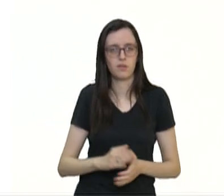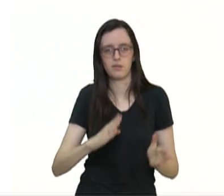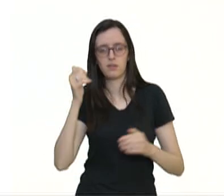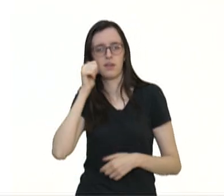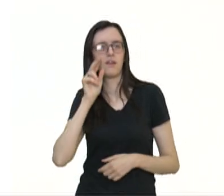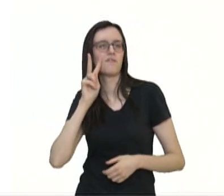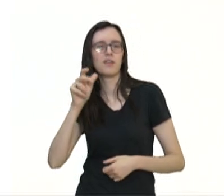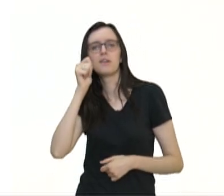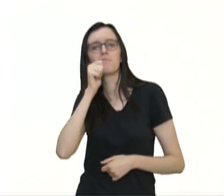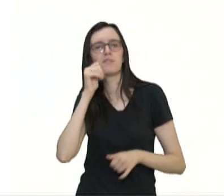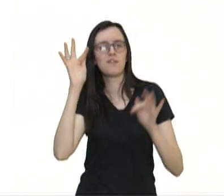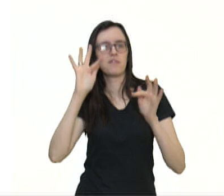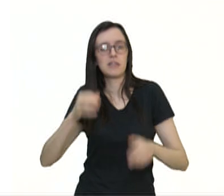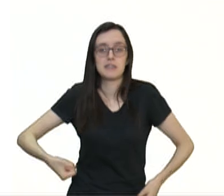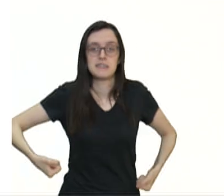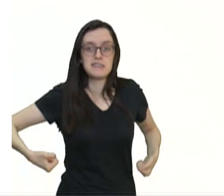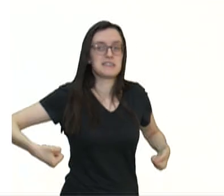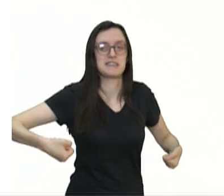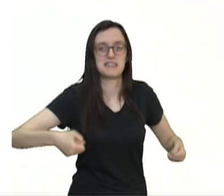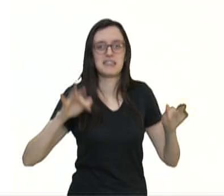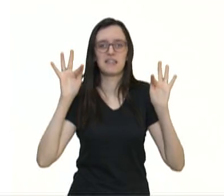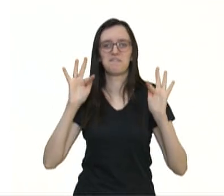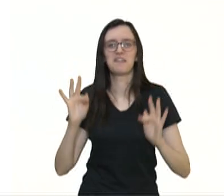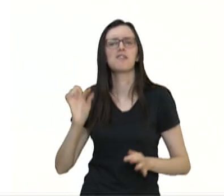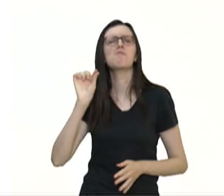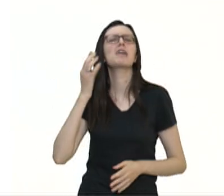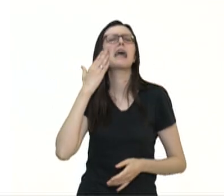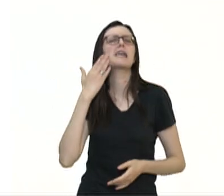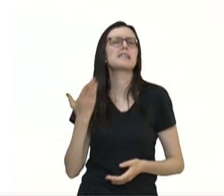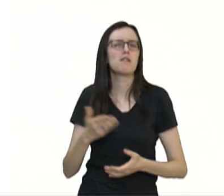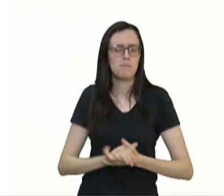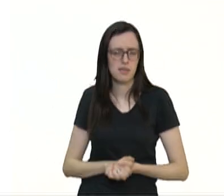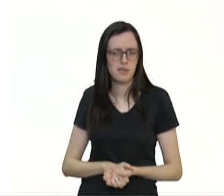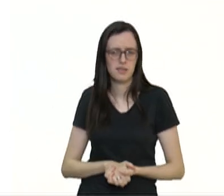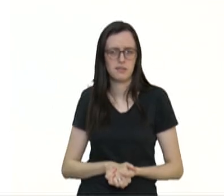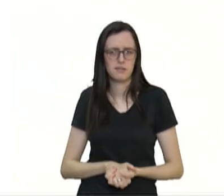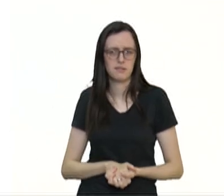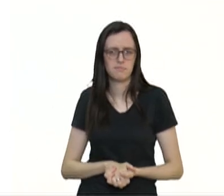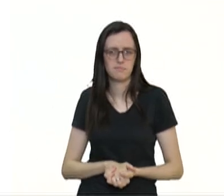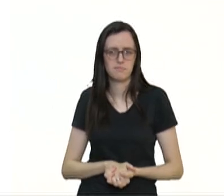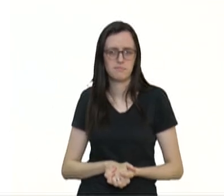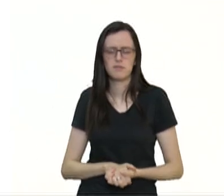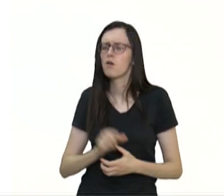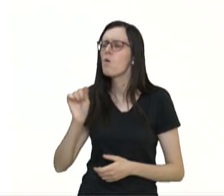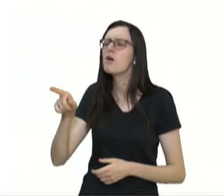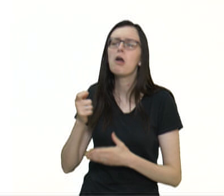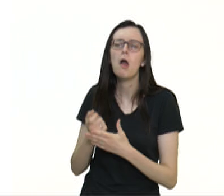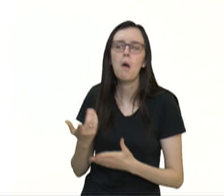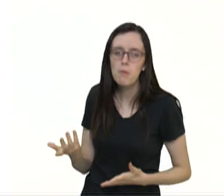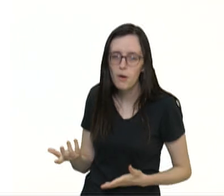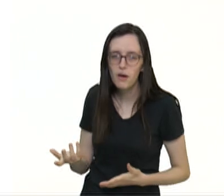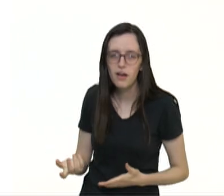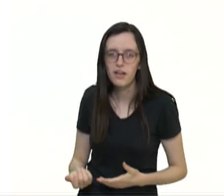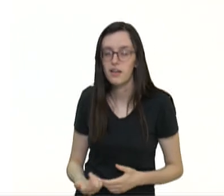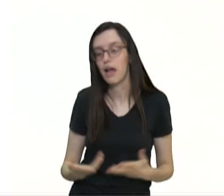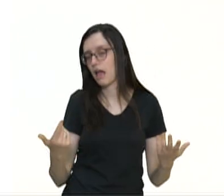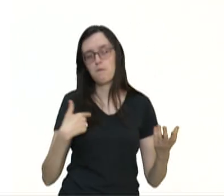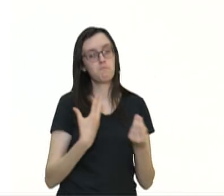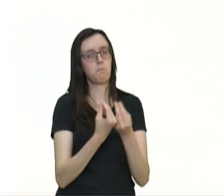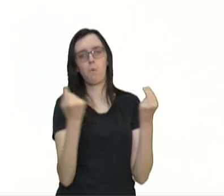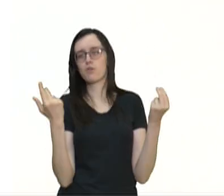toda feliz com várias sacolas, o que eu quero saber? What did you buy? O que você comprou? A lot of